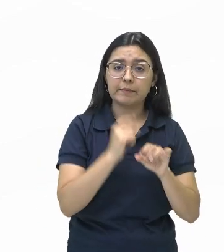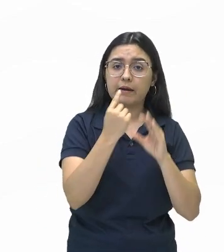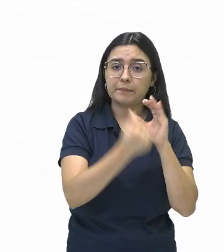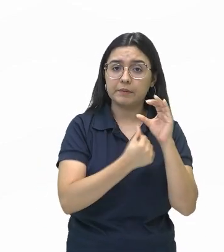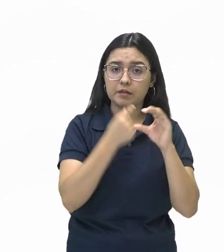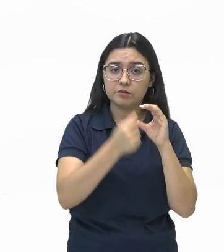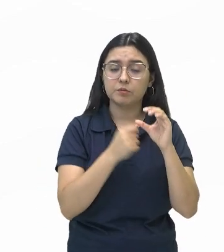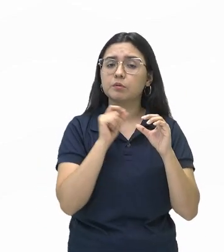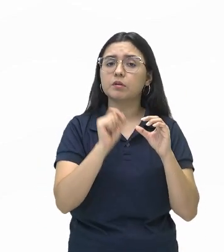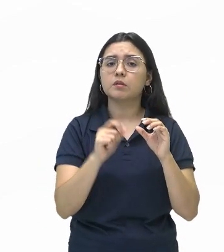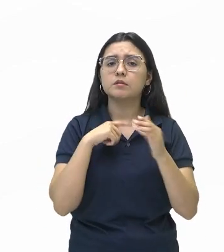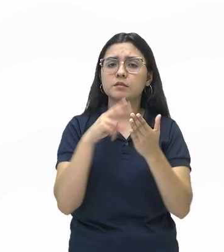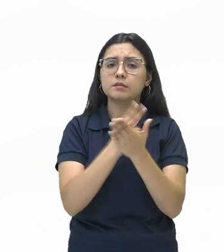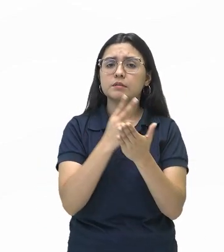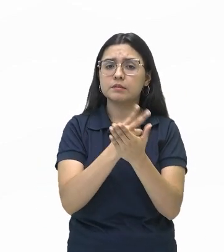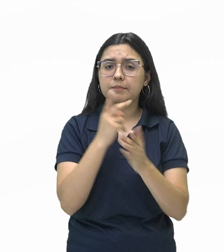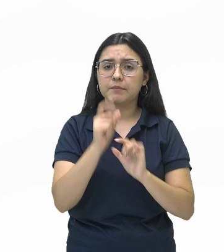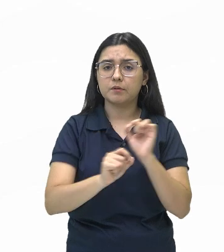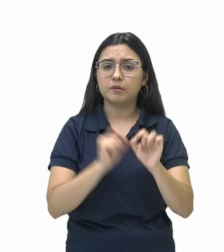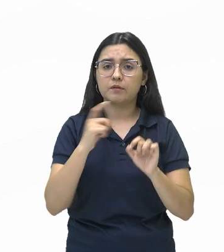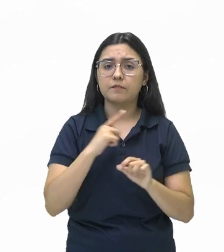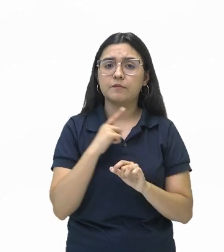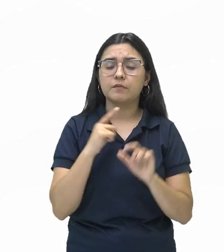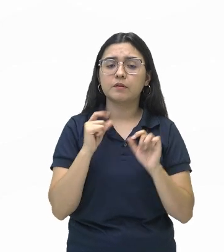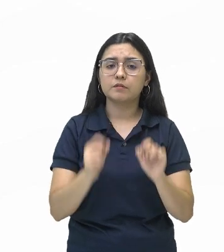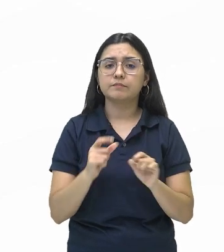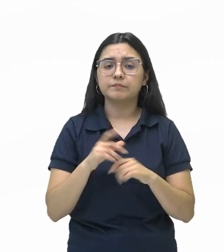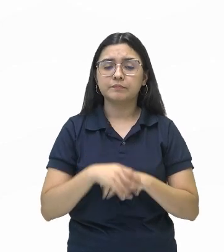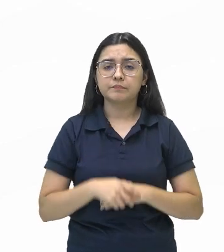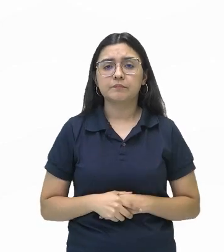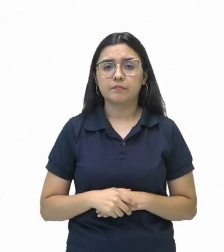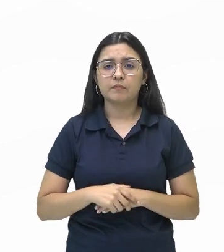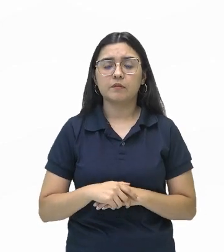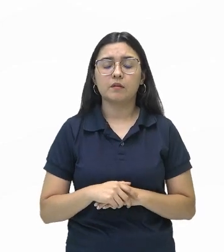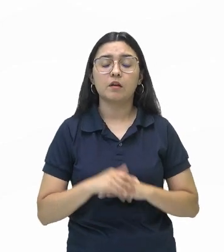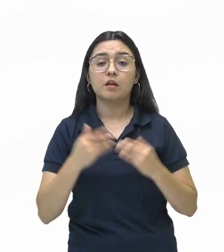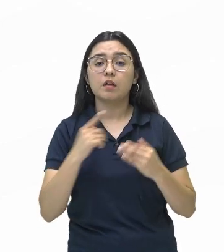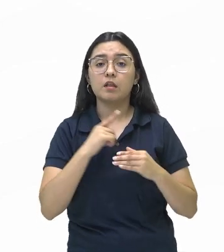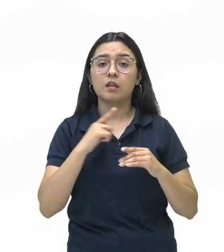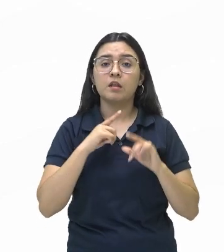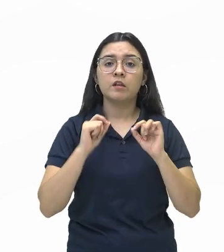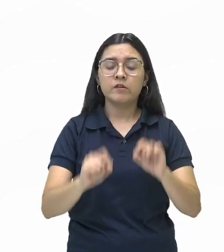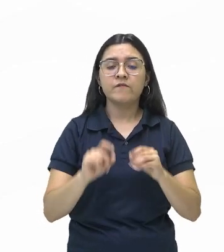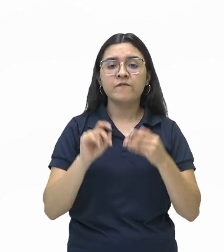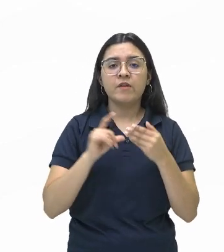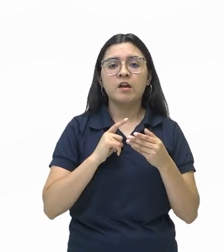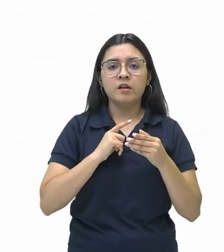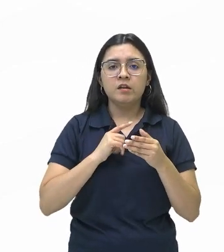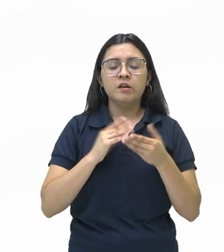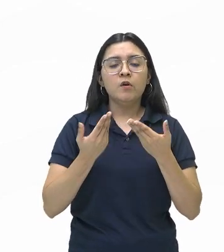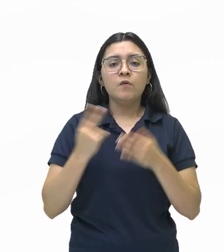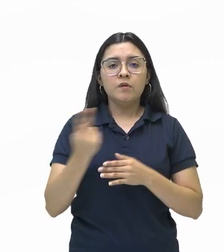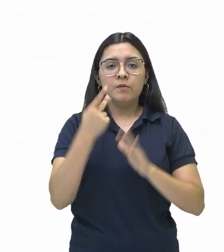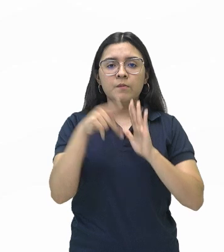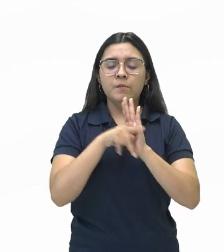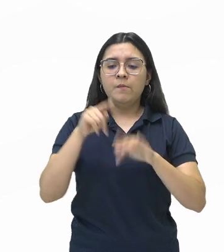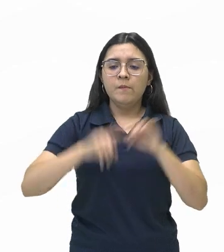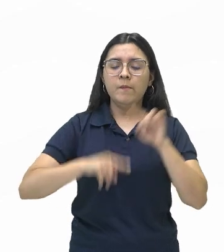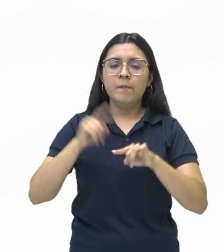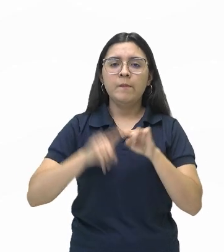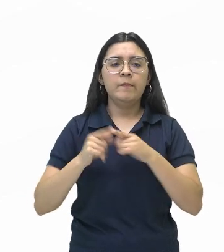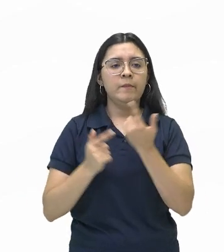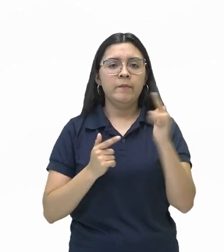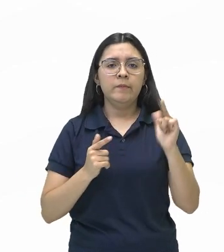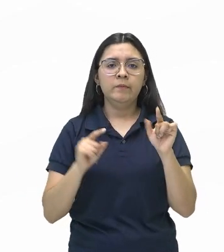então, frequentemente, né, ele vai se tornar alienado, porque ele vai deslocar o valor de sua produção para